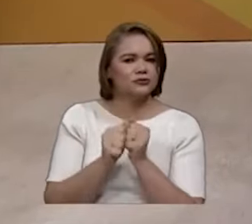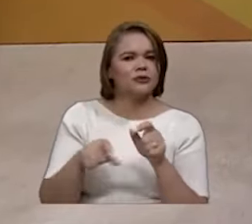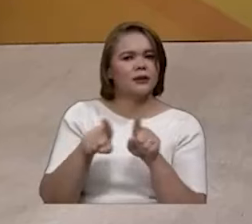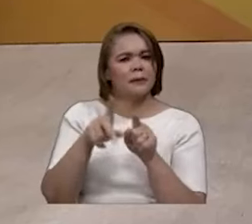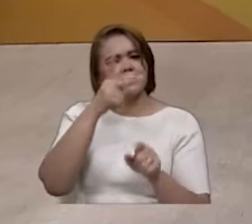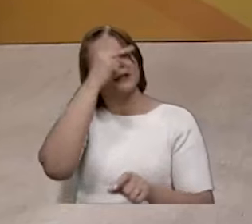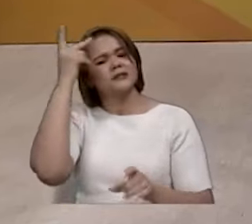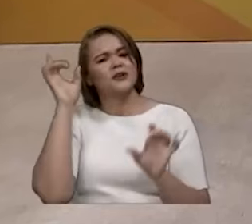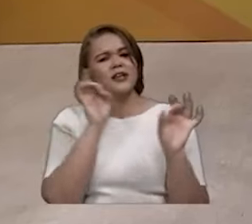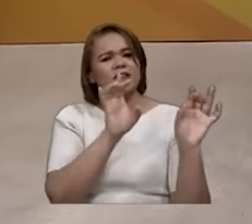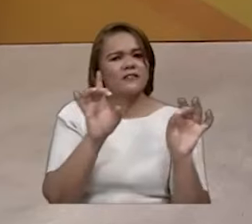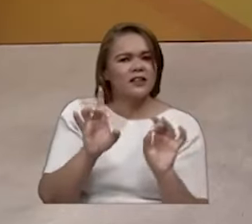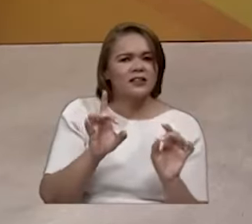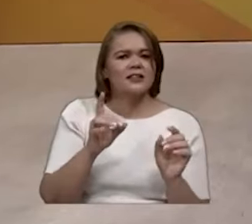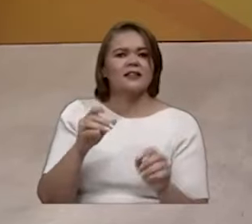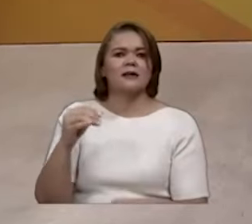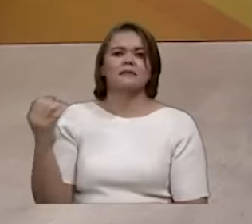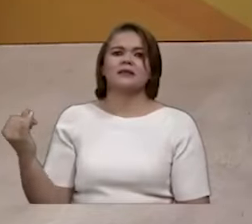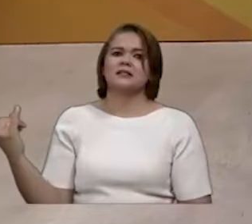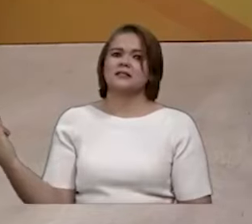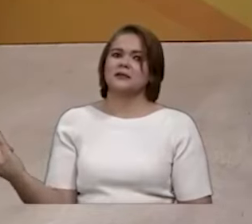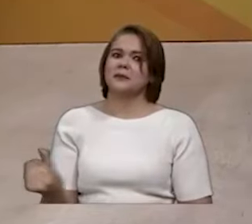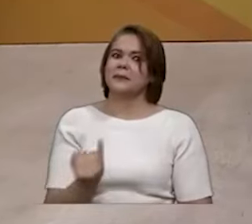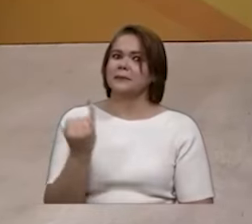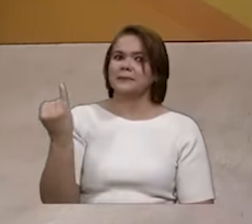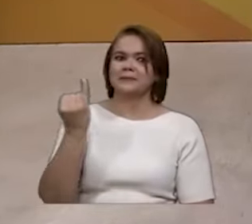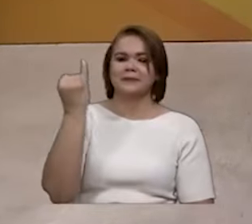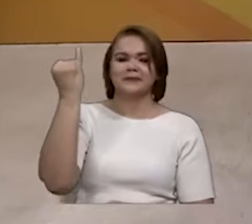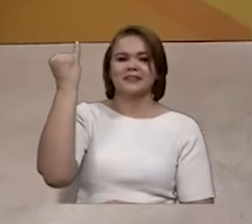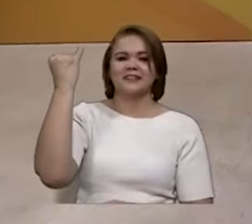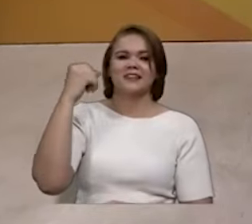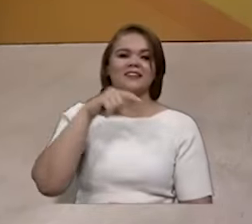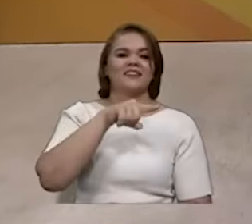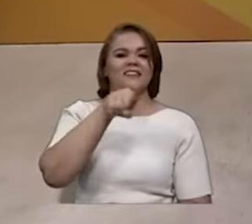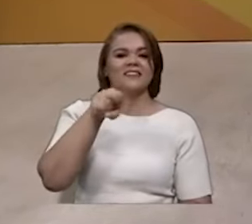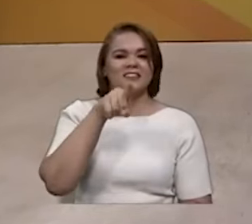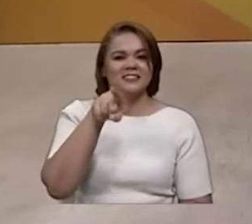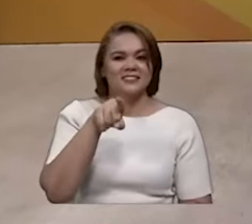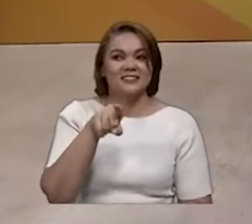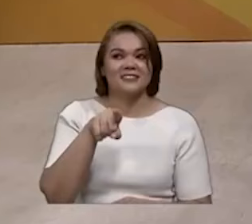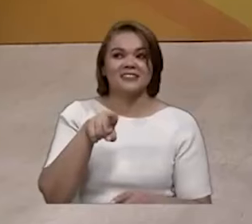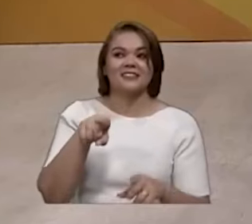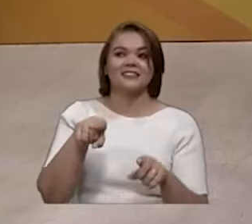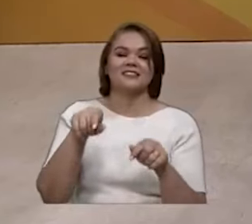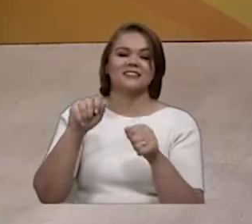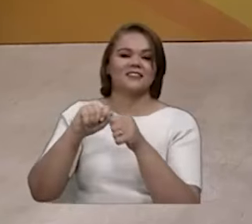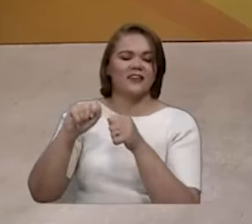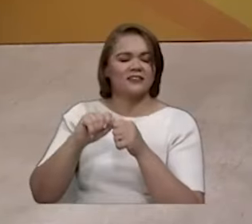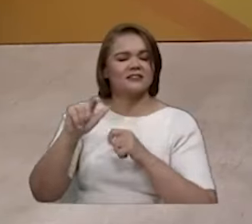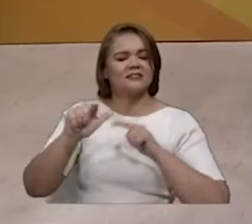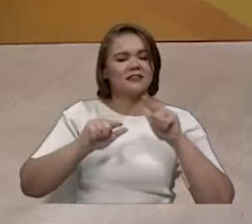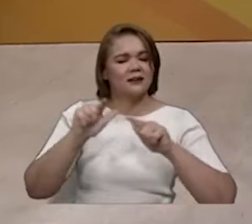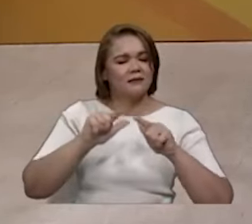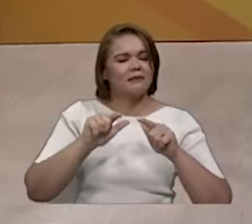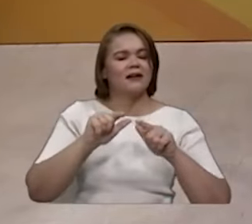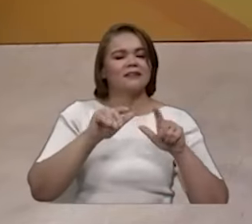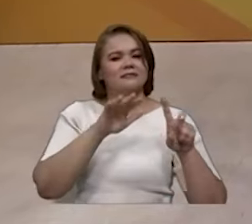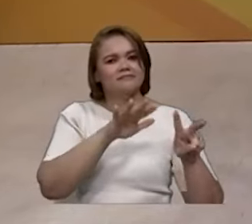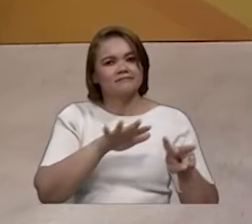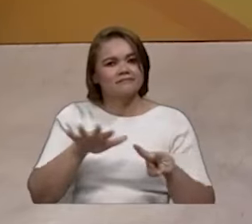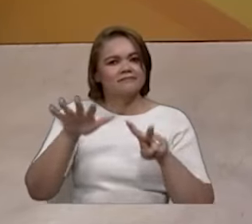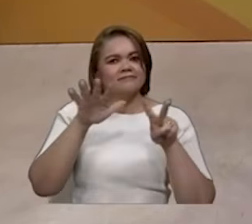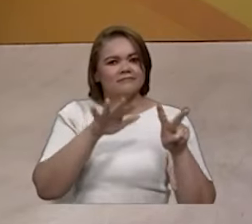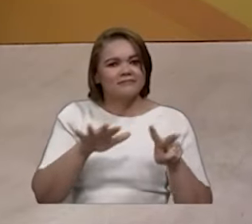parte importantíssima dessa família Caju Cap. Vocês fazem todo esse trabalho ao longo da semana que culmina com o